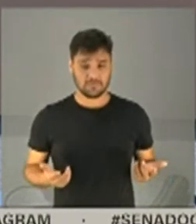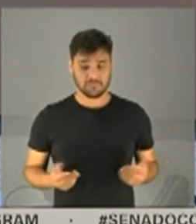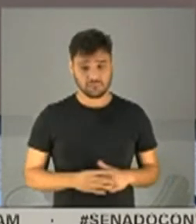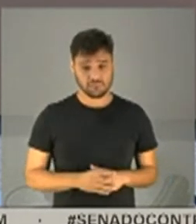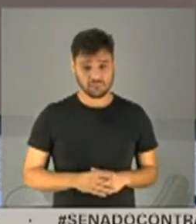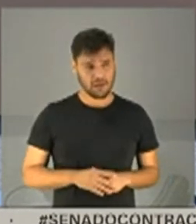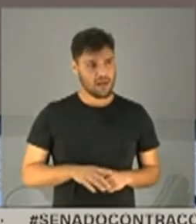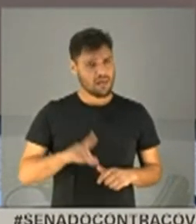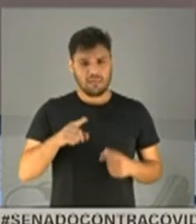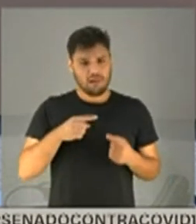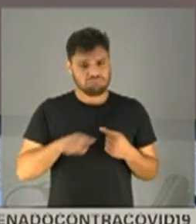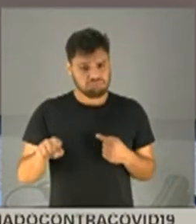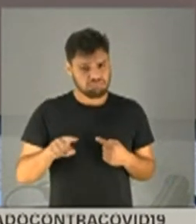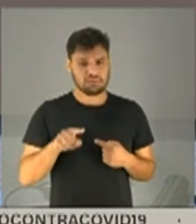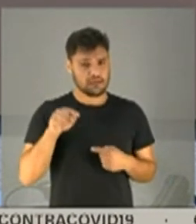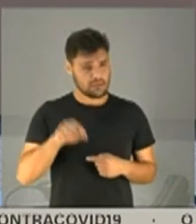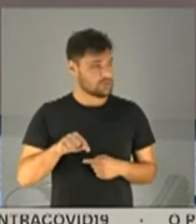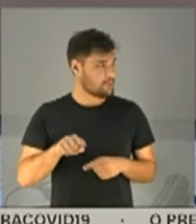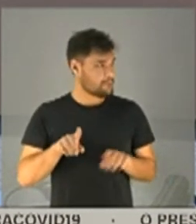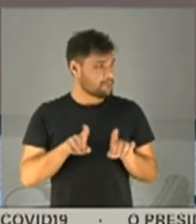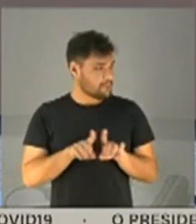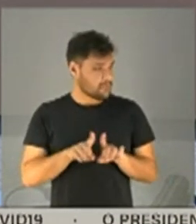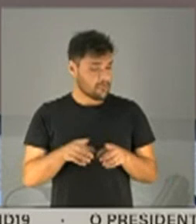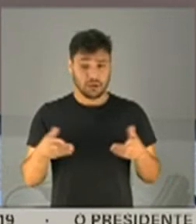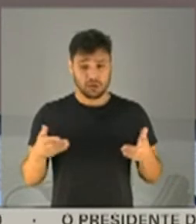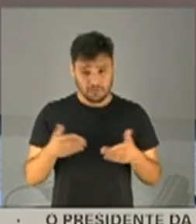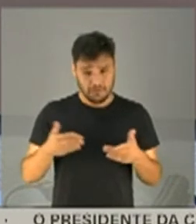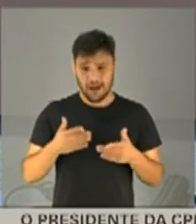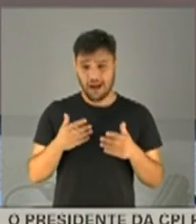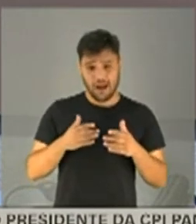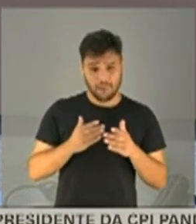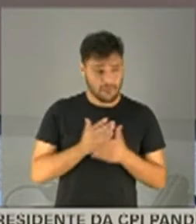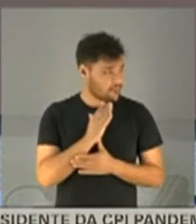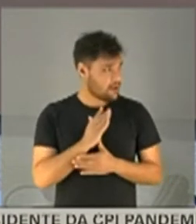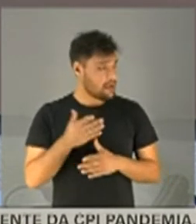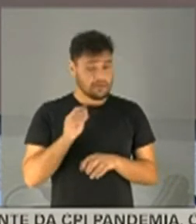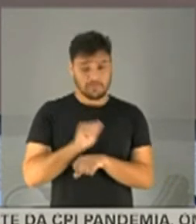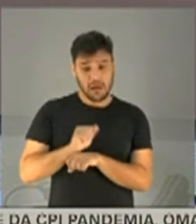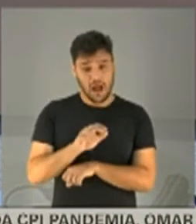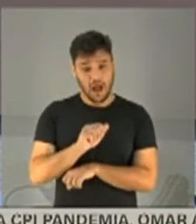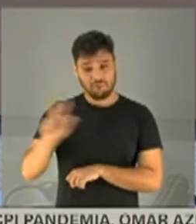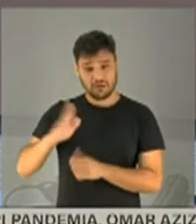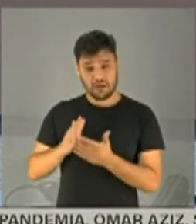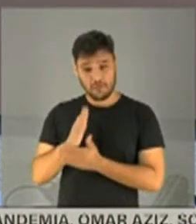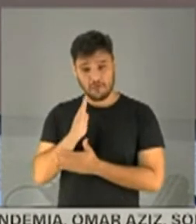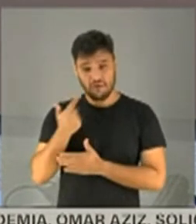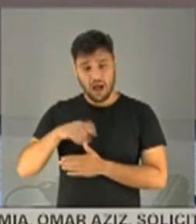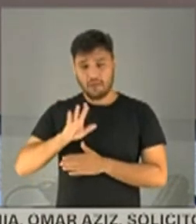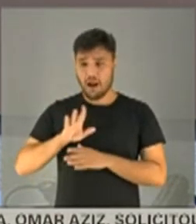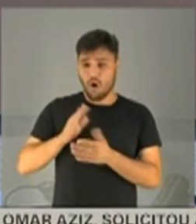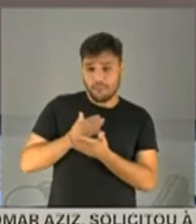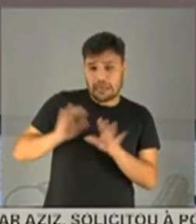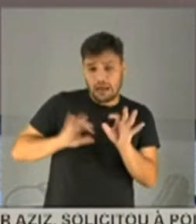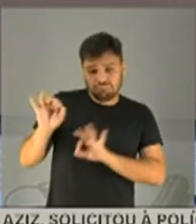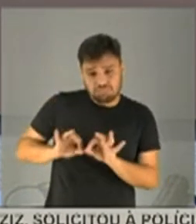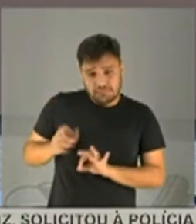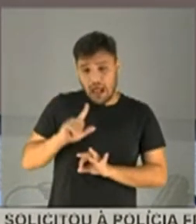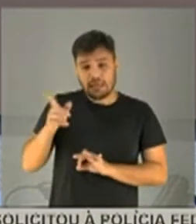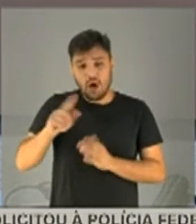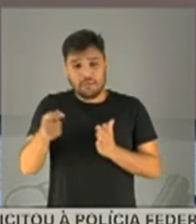Não faz sentido essa narrativa de que tinha que esperar a Anvisa aprovar. Tinha que esperar a Anvisa aprovar para começar a administrar, mas não para assinar